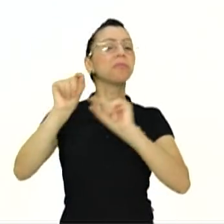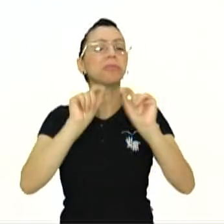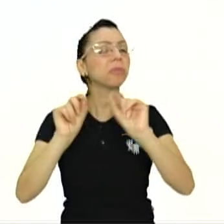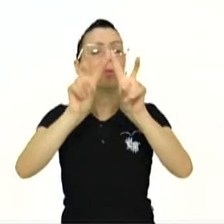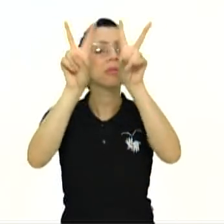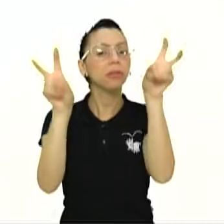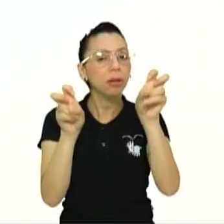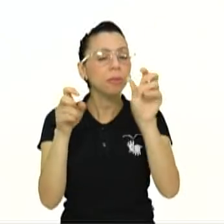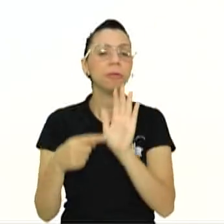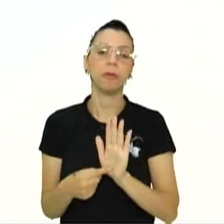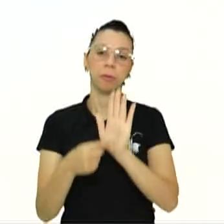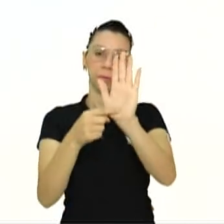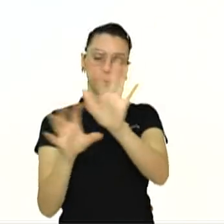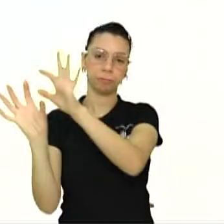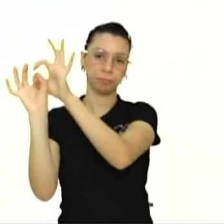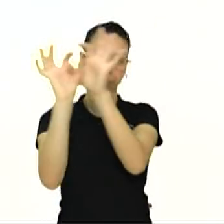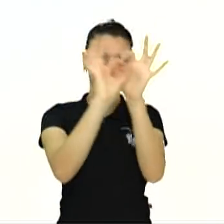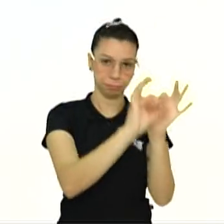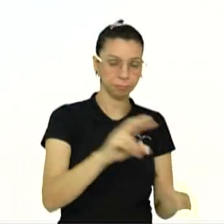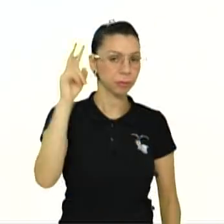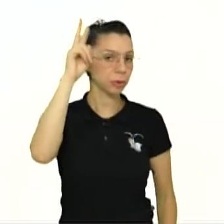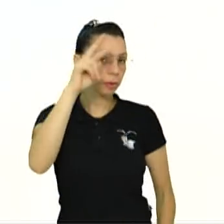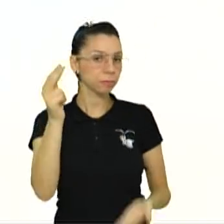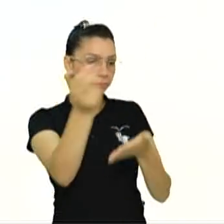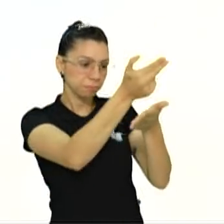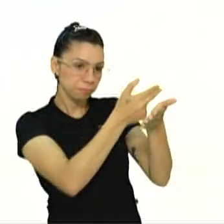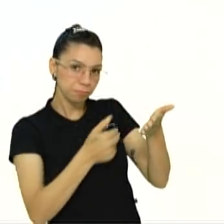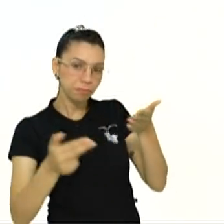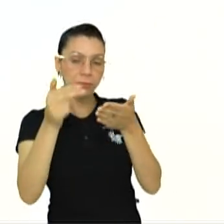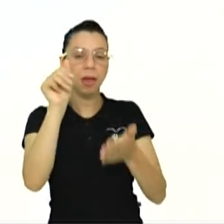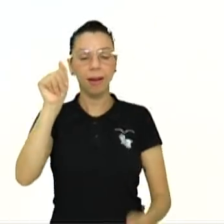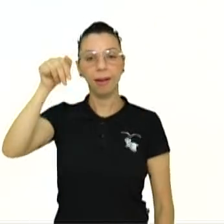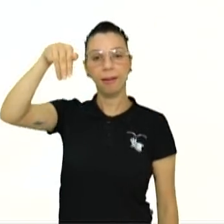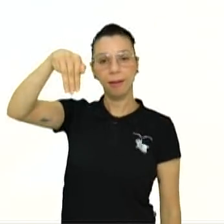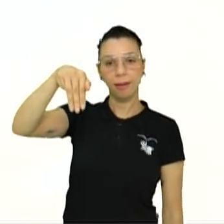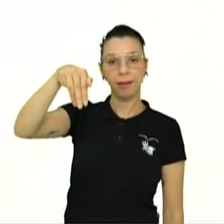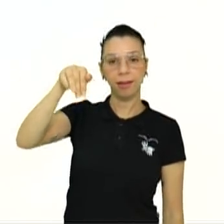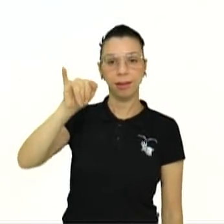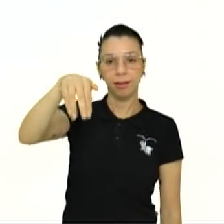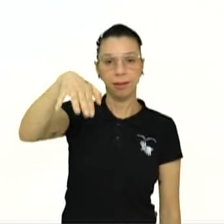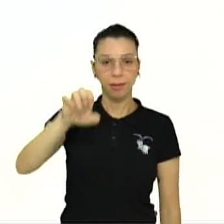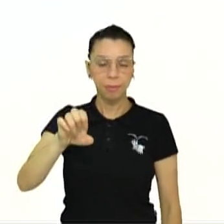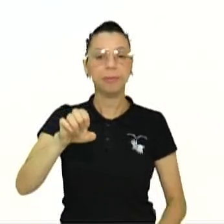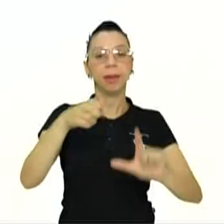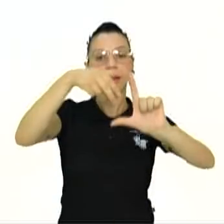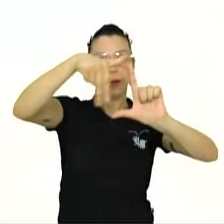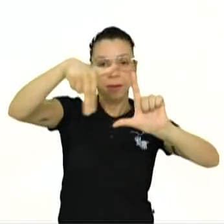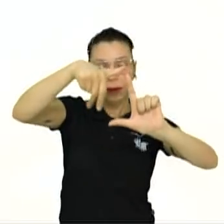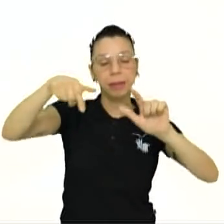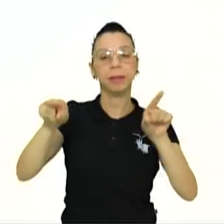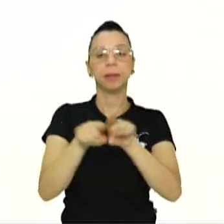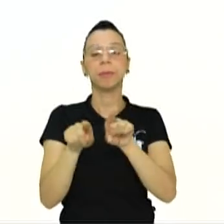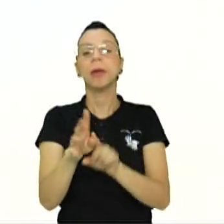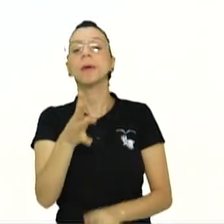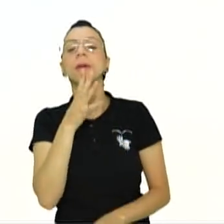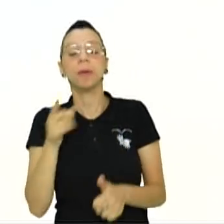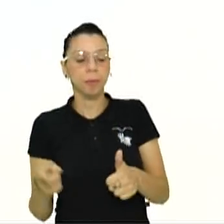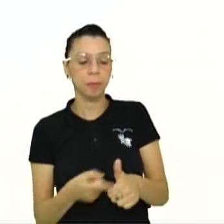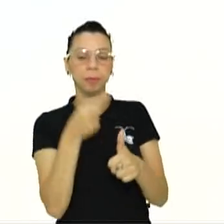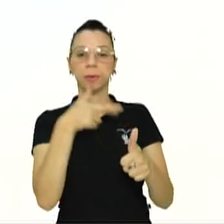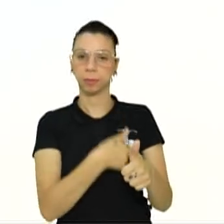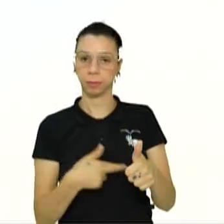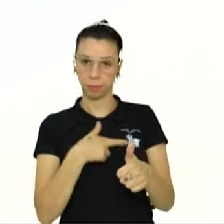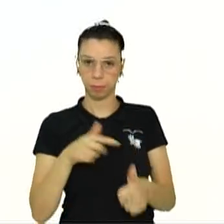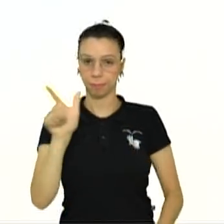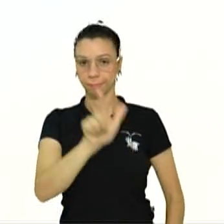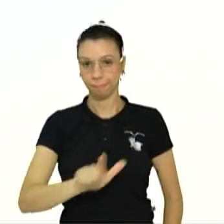a contextualizar a história do desenho anime, conhecer sobre o primeiro romance da literatura,